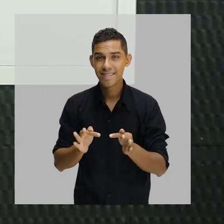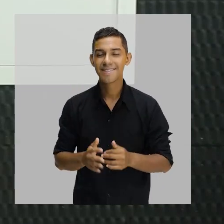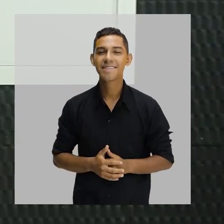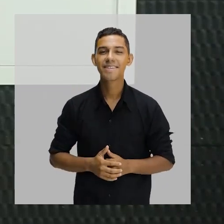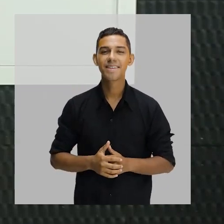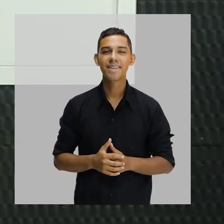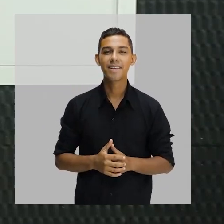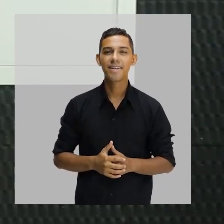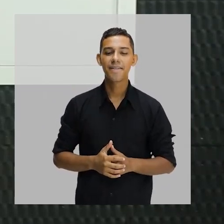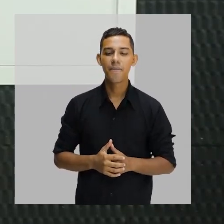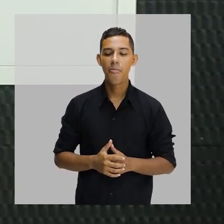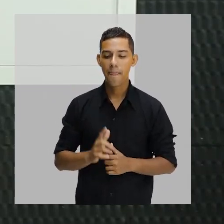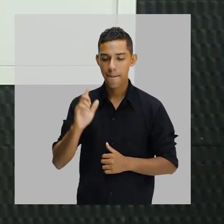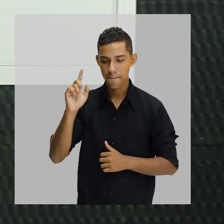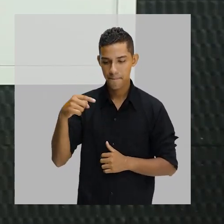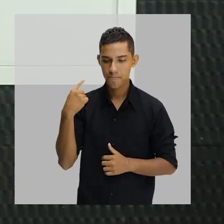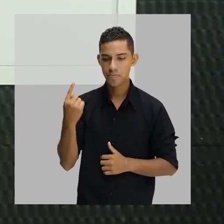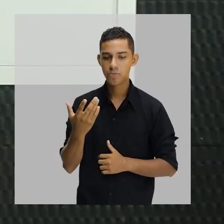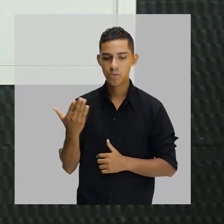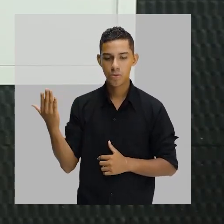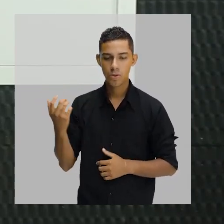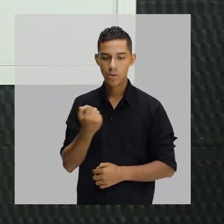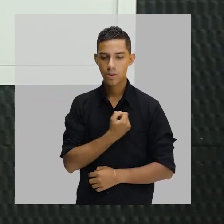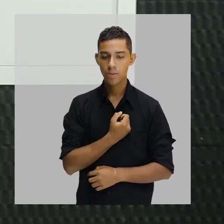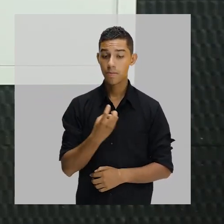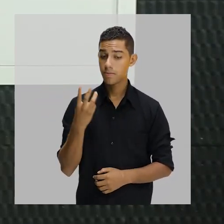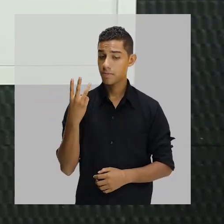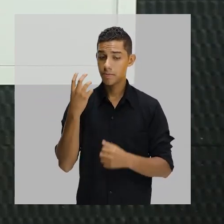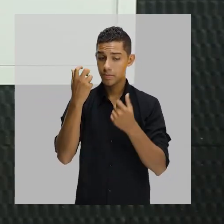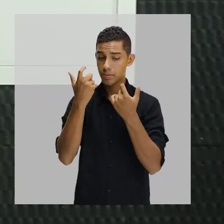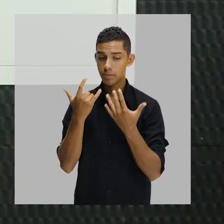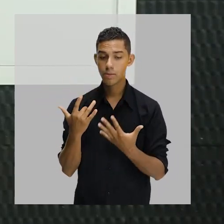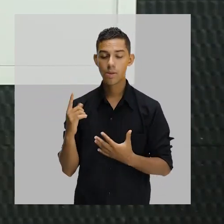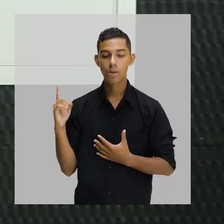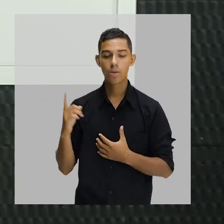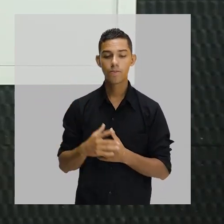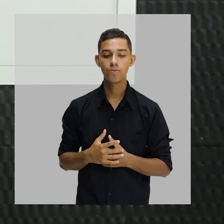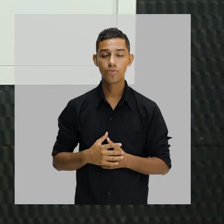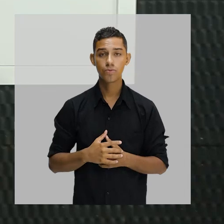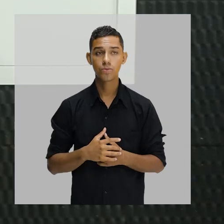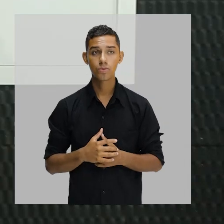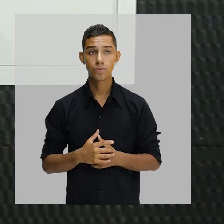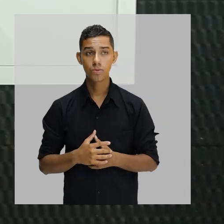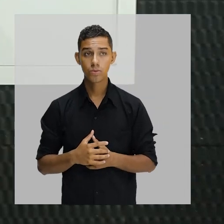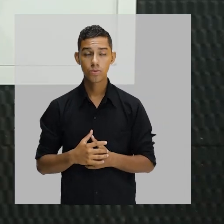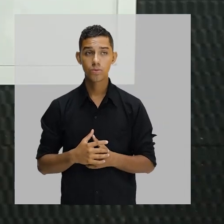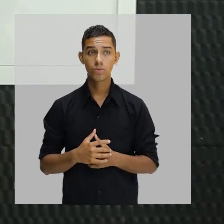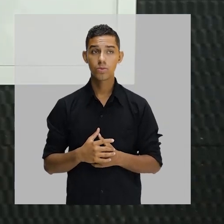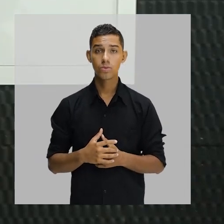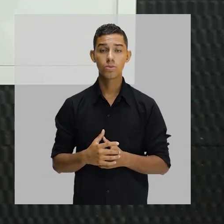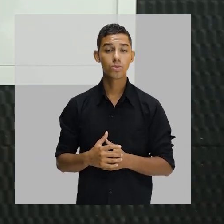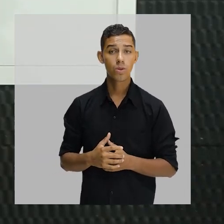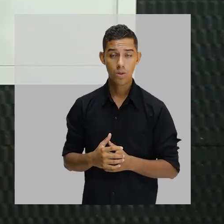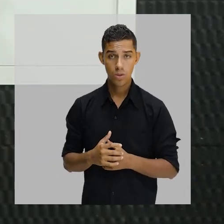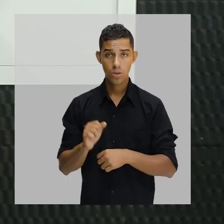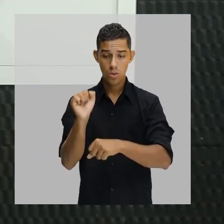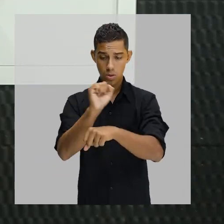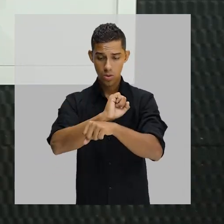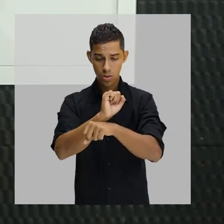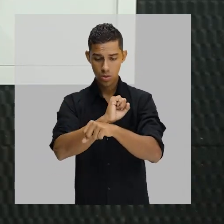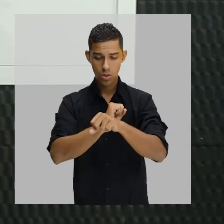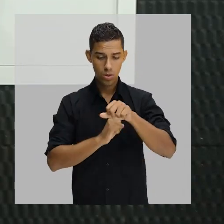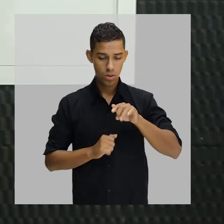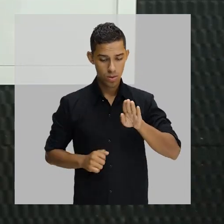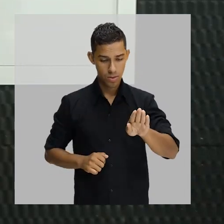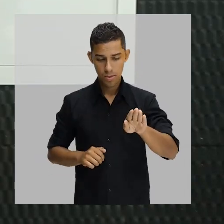vamos passar para a próxima, para a questão 3. A questão 3 diz o seguinte, ó. Dois carros, A e